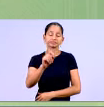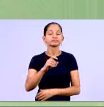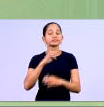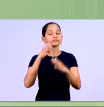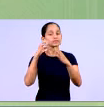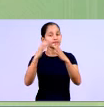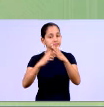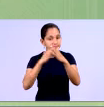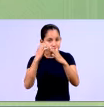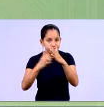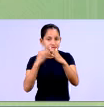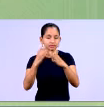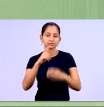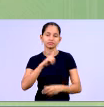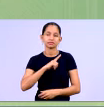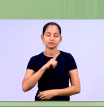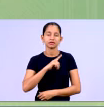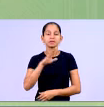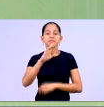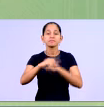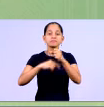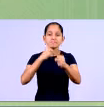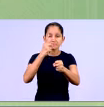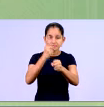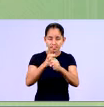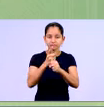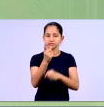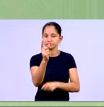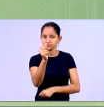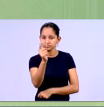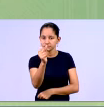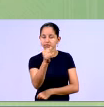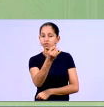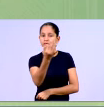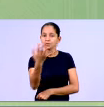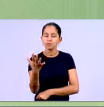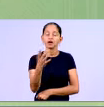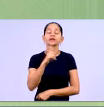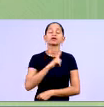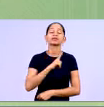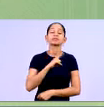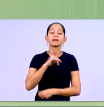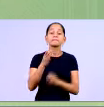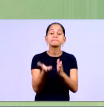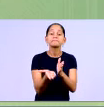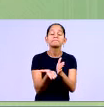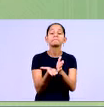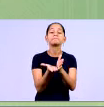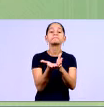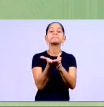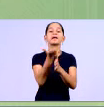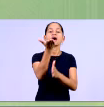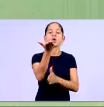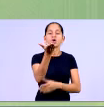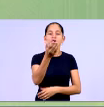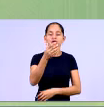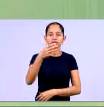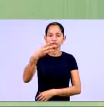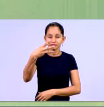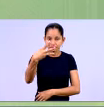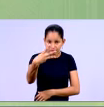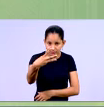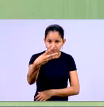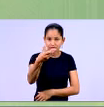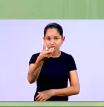Empresa que ofere receita bruta anual a partir de acima de 360 mil até